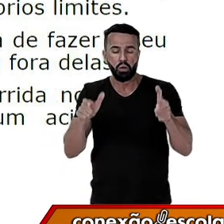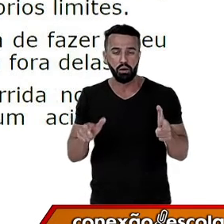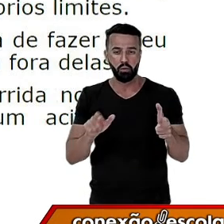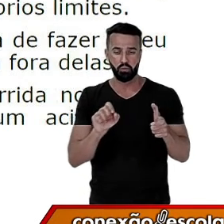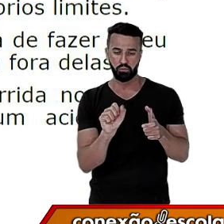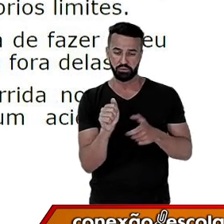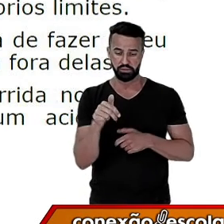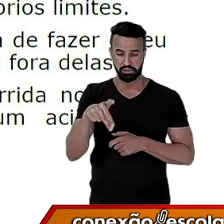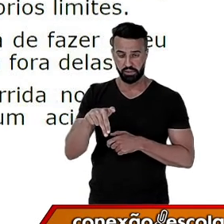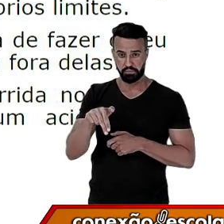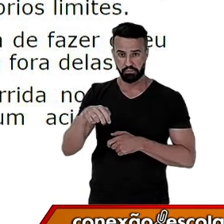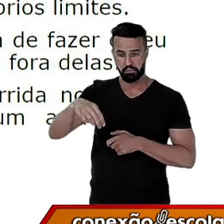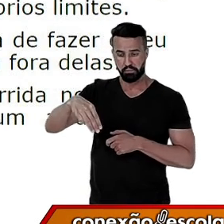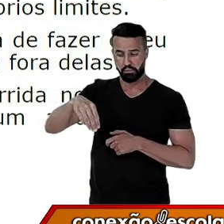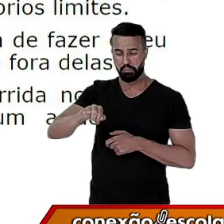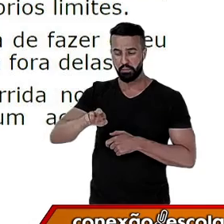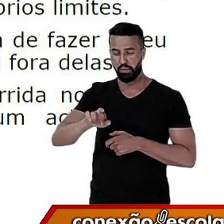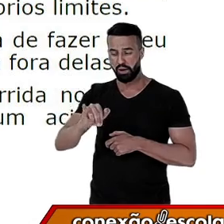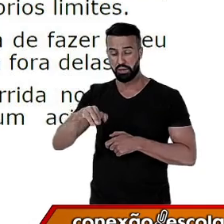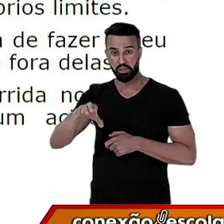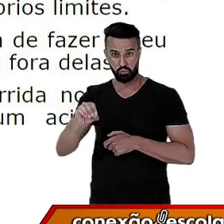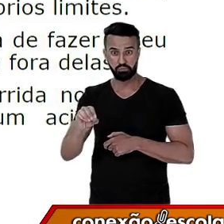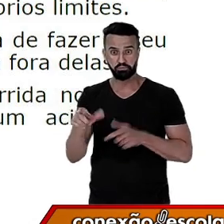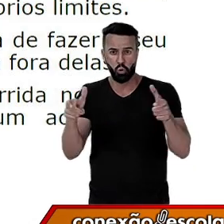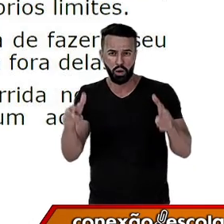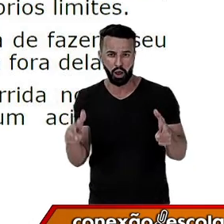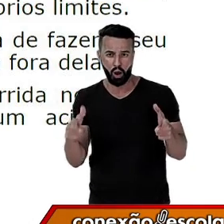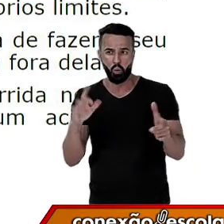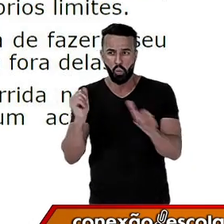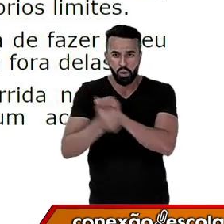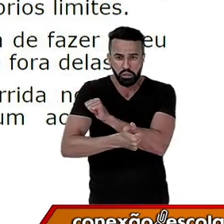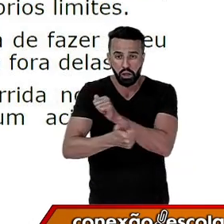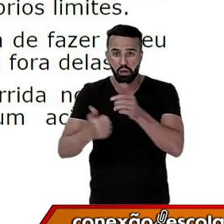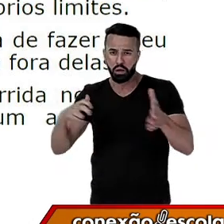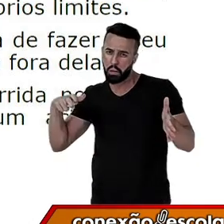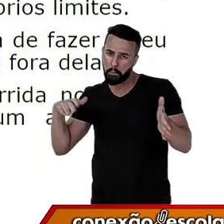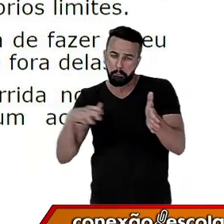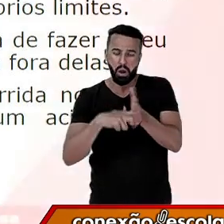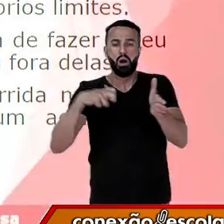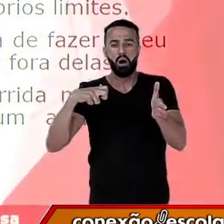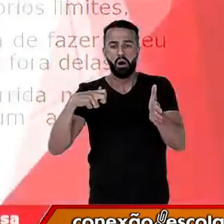Marino, ele sofreu um acidente e veio a falecer.